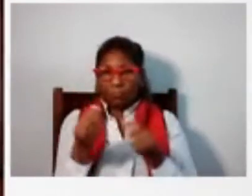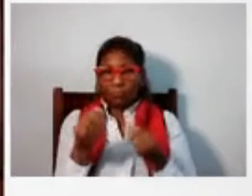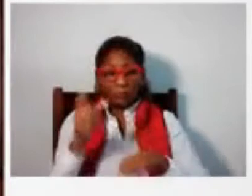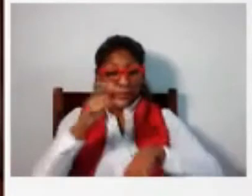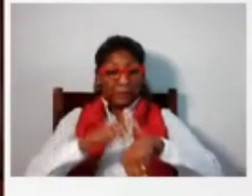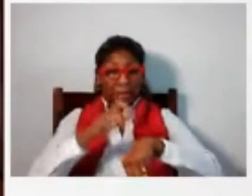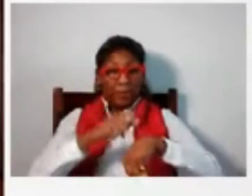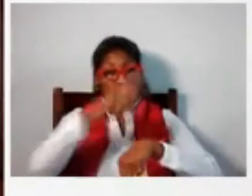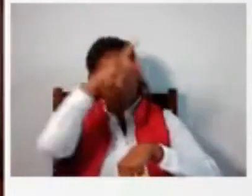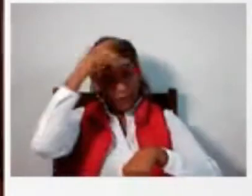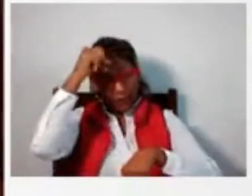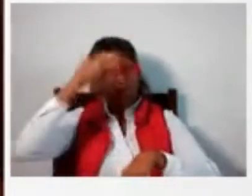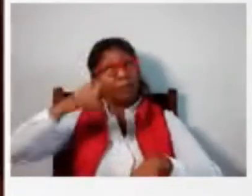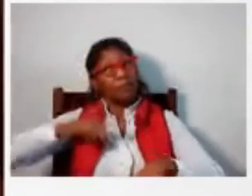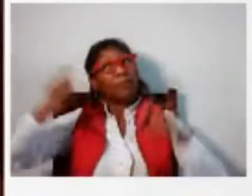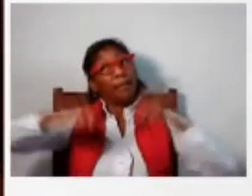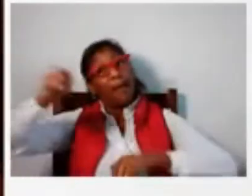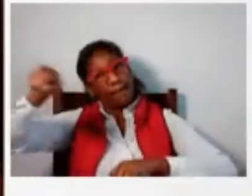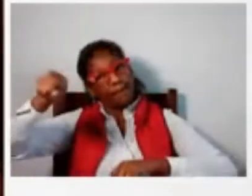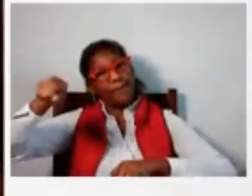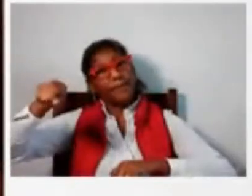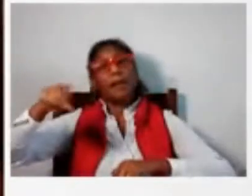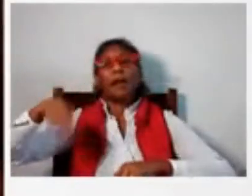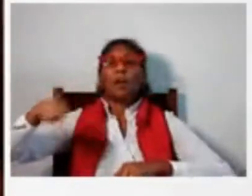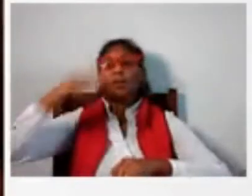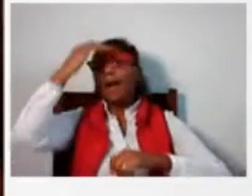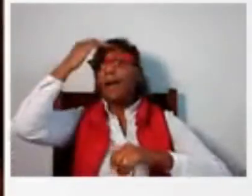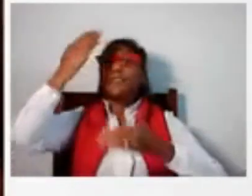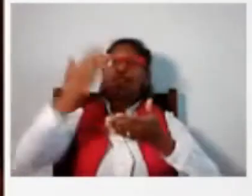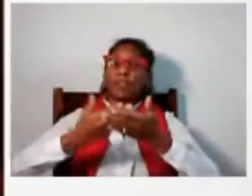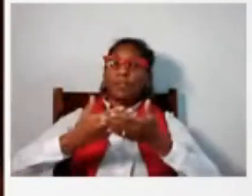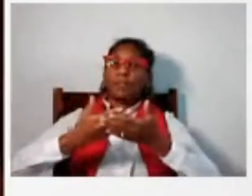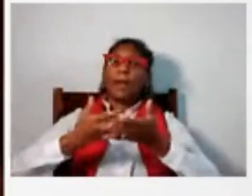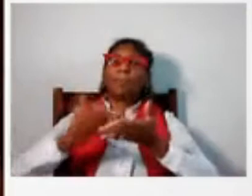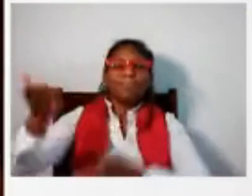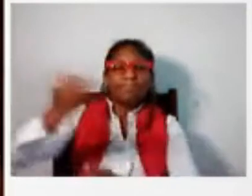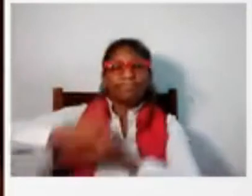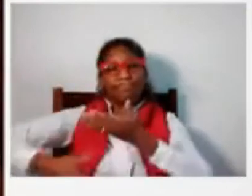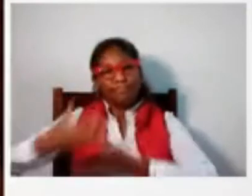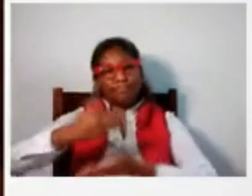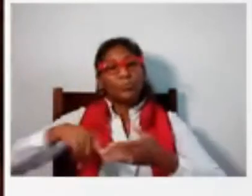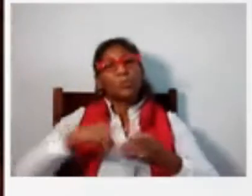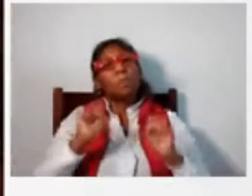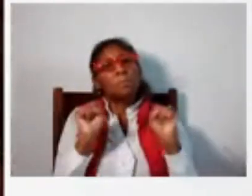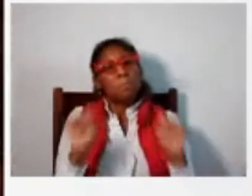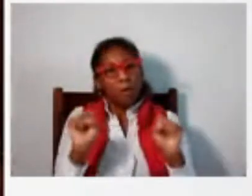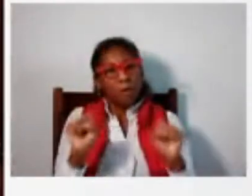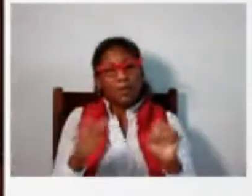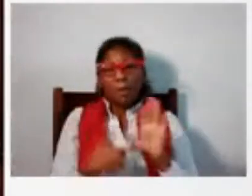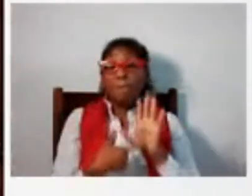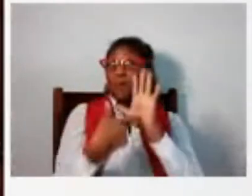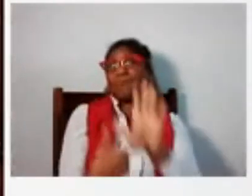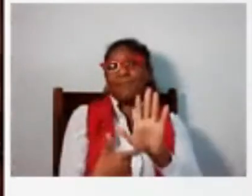as prefeituras. Então, a gente aposta nesta governança compartilhada para que nós possamos defender o povo